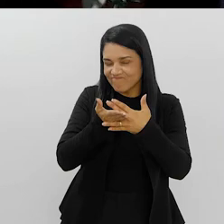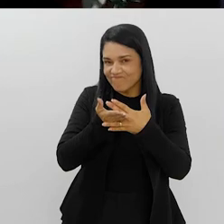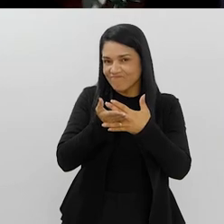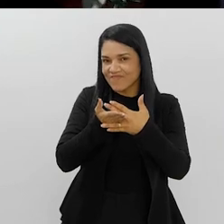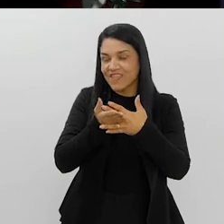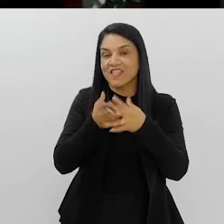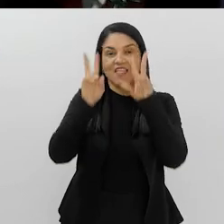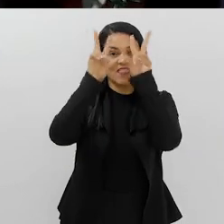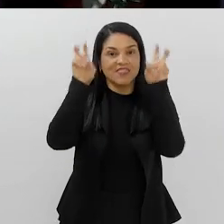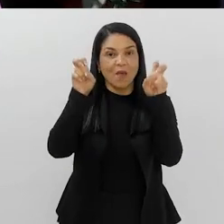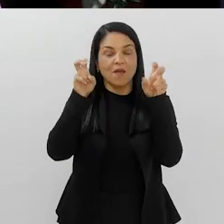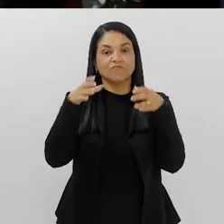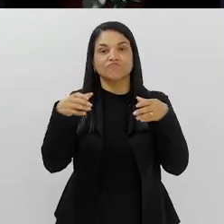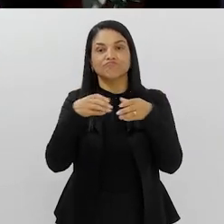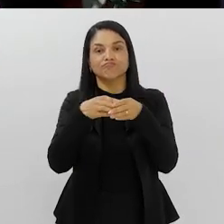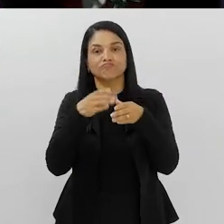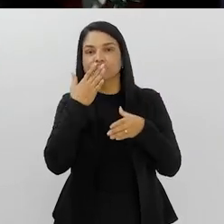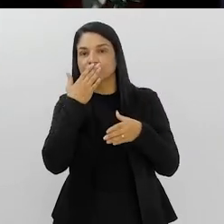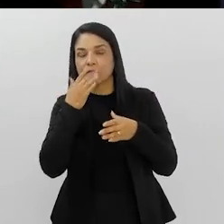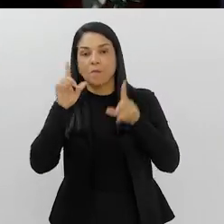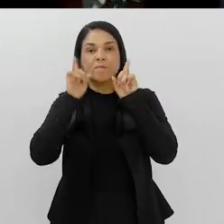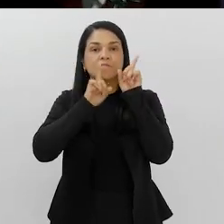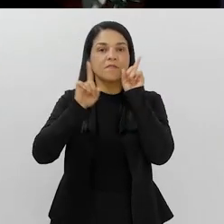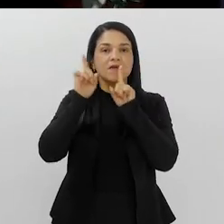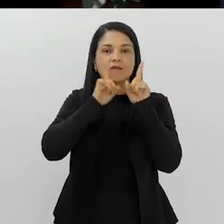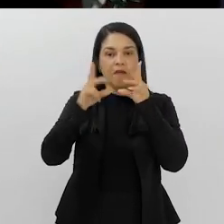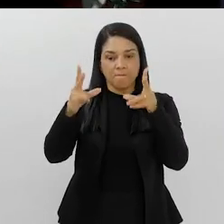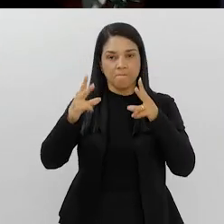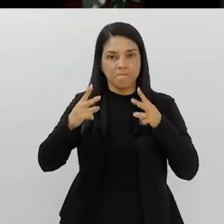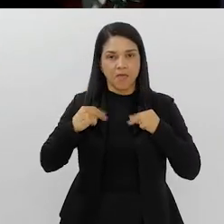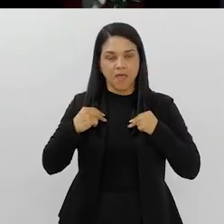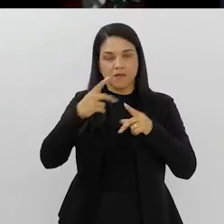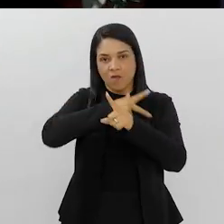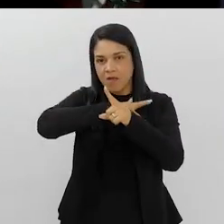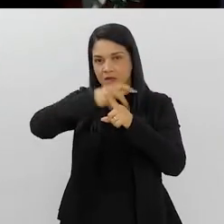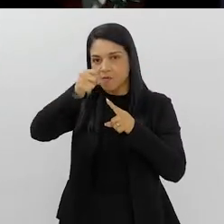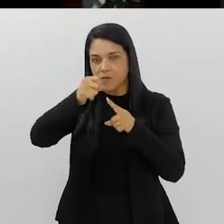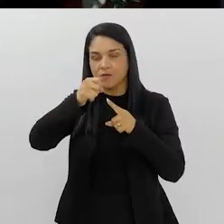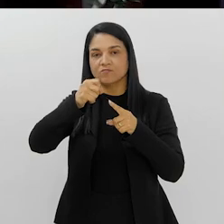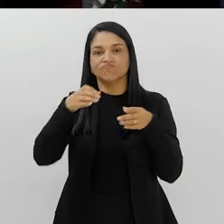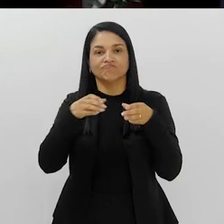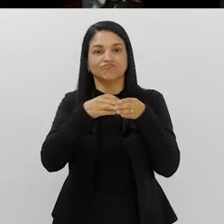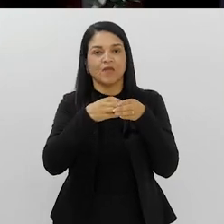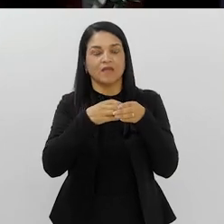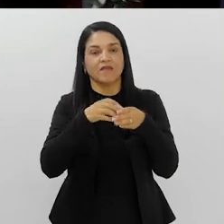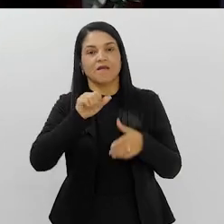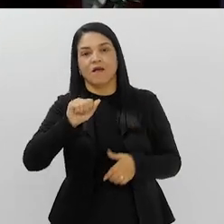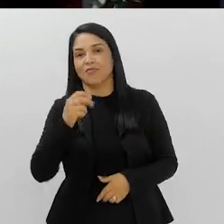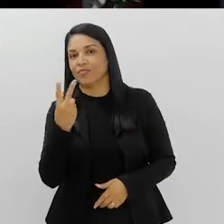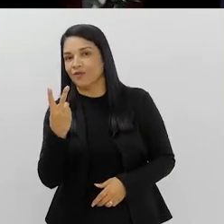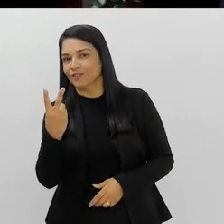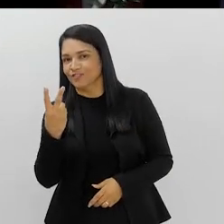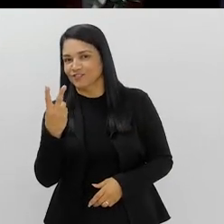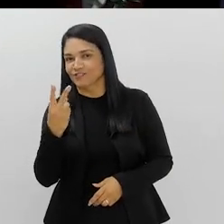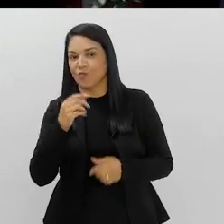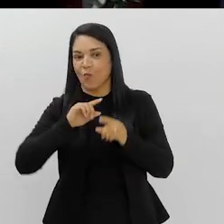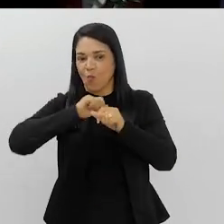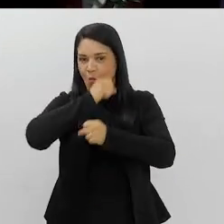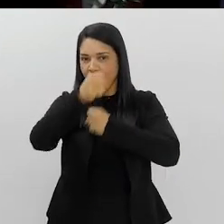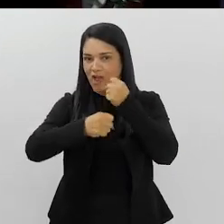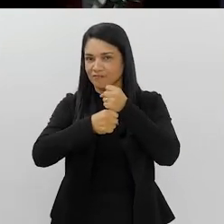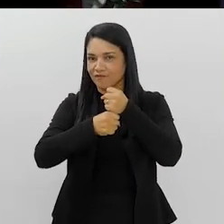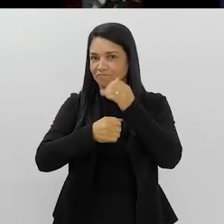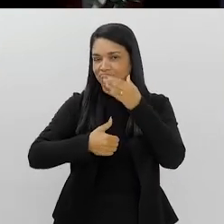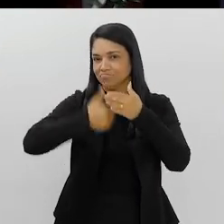Arena Esportiva, tratando do Maricá. Com muito mérito, o Maricá é o campeão da Série A2, está lá na